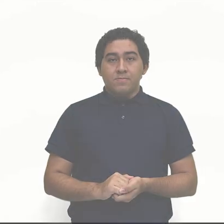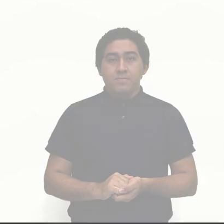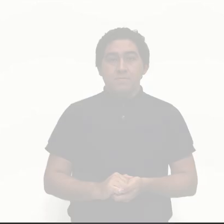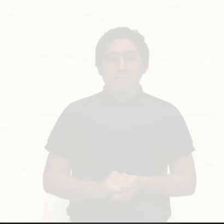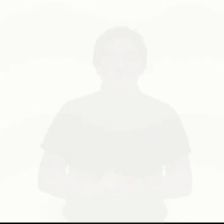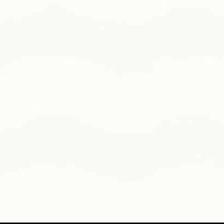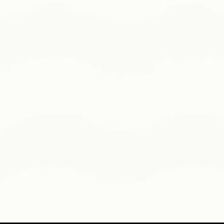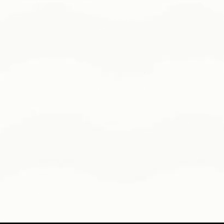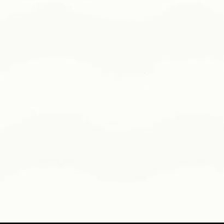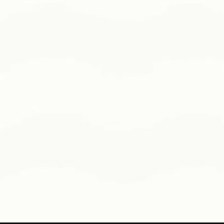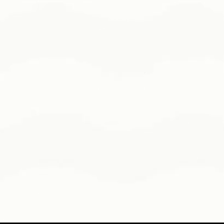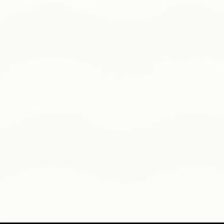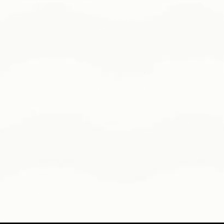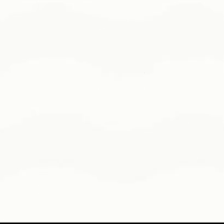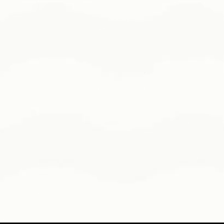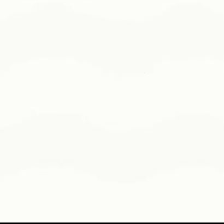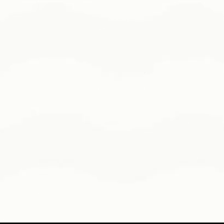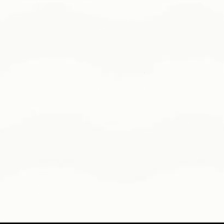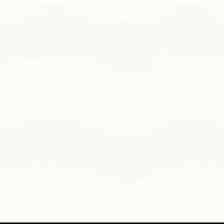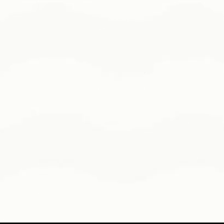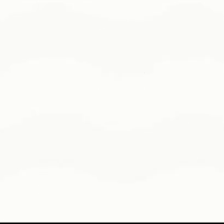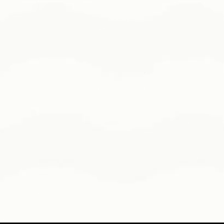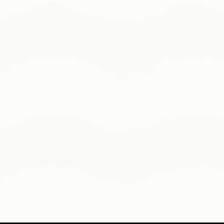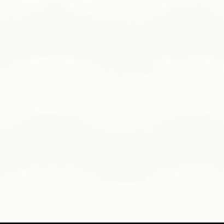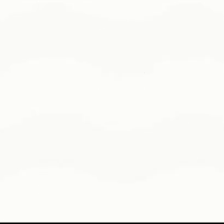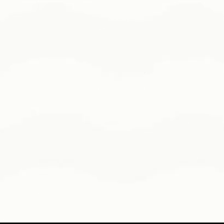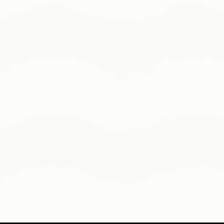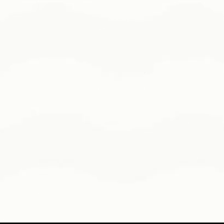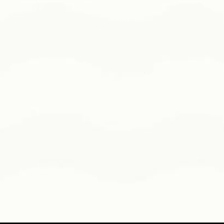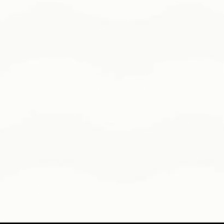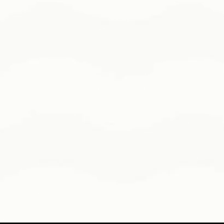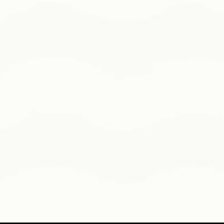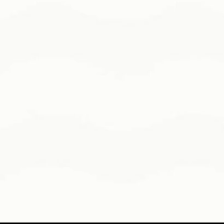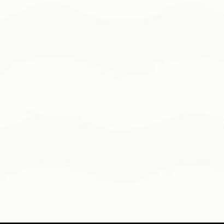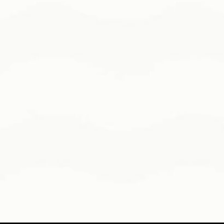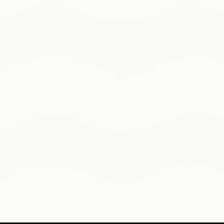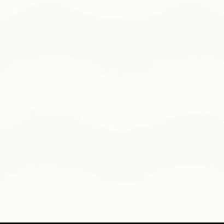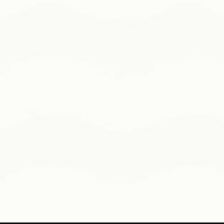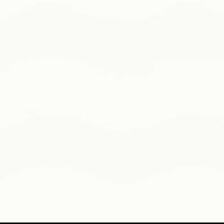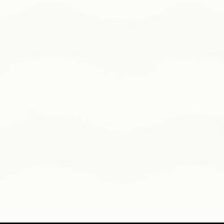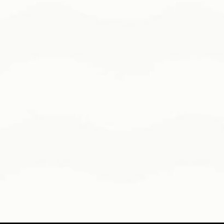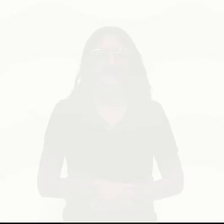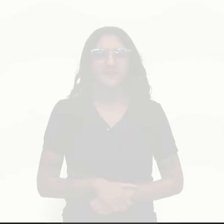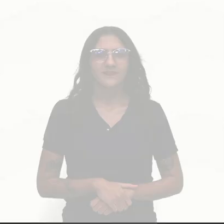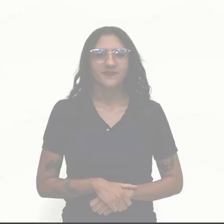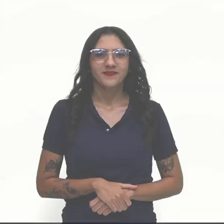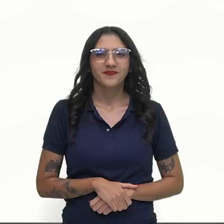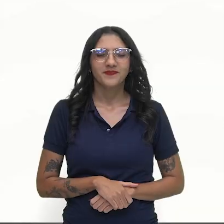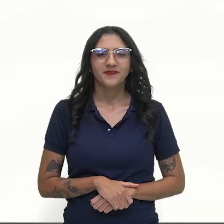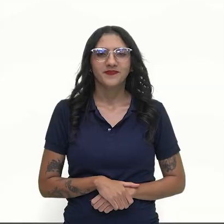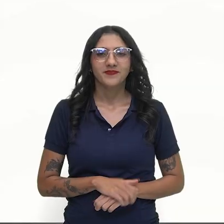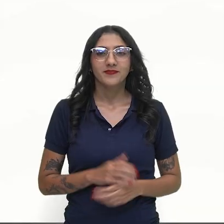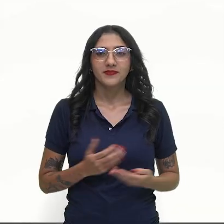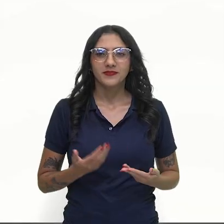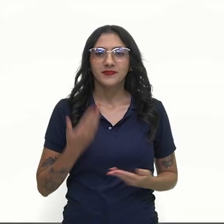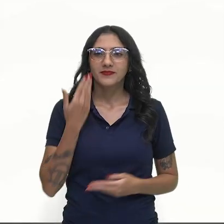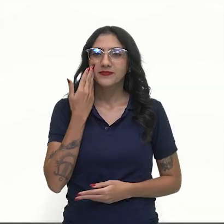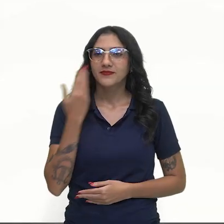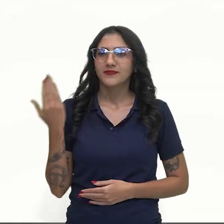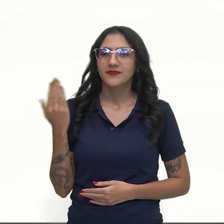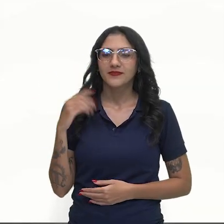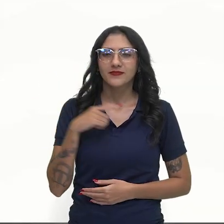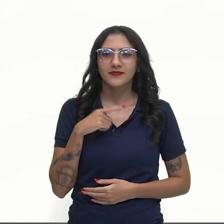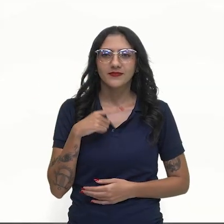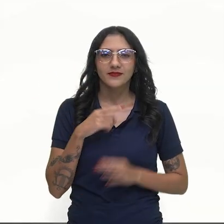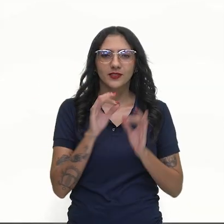a pilha e a lâmpada está apagada. Isso aí se chama circuito, neste